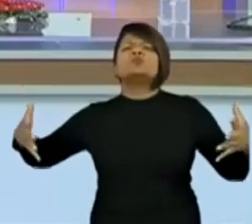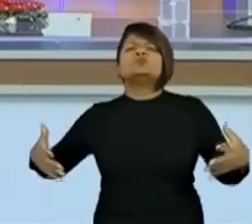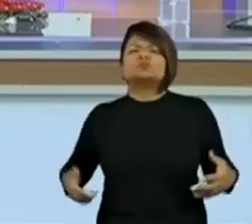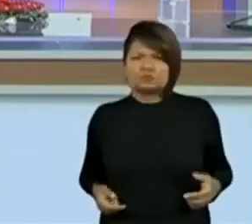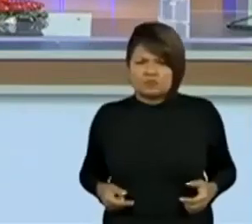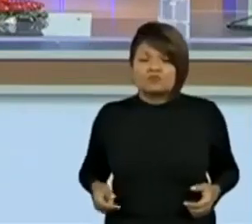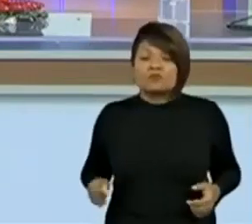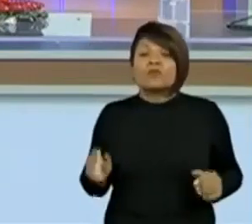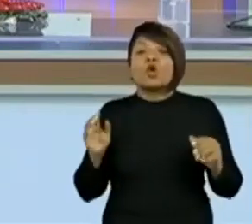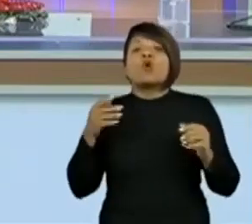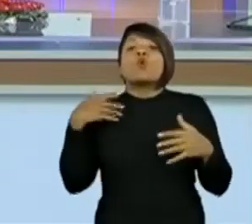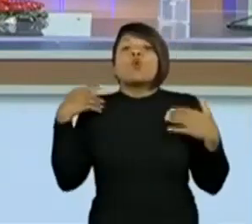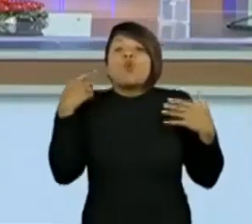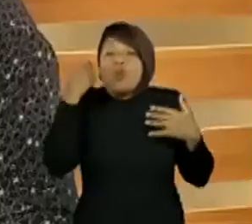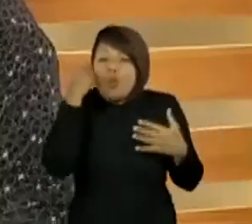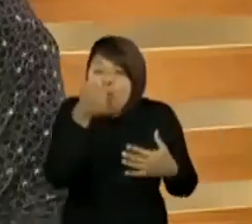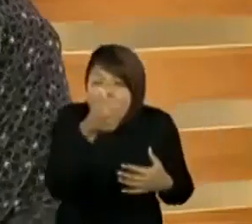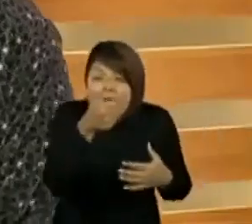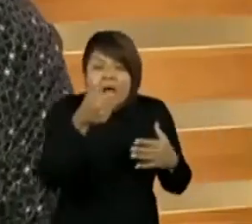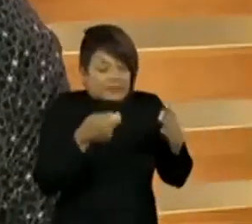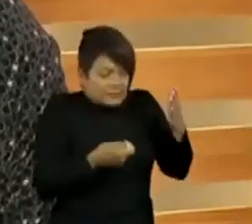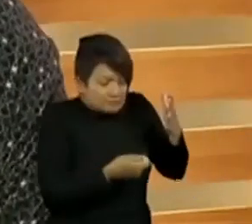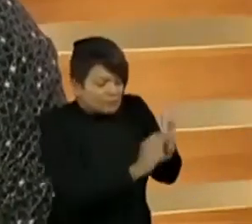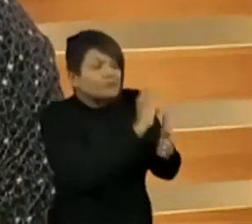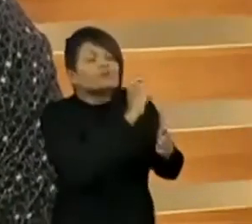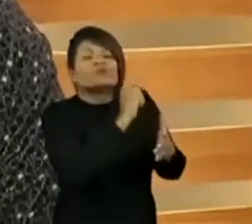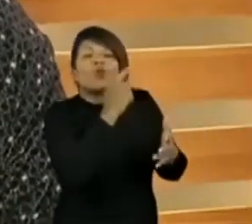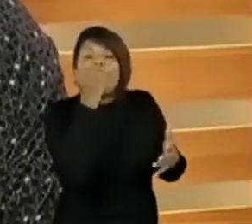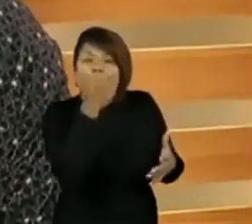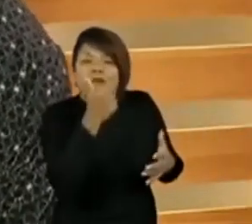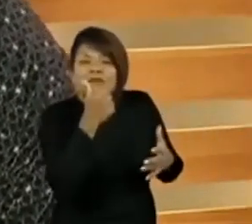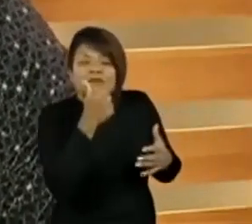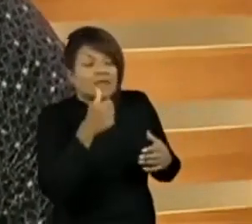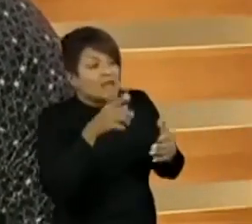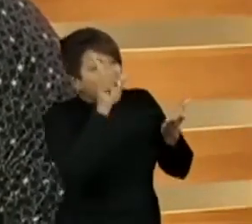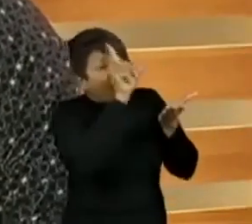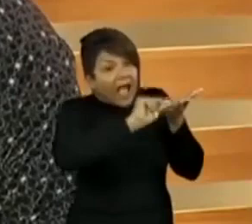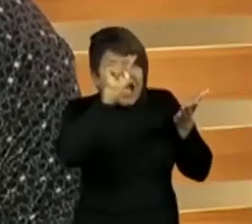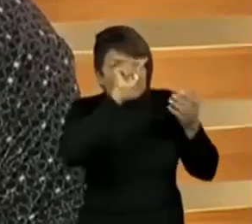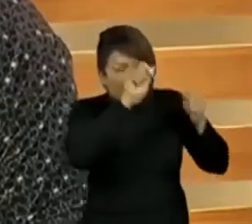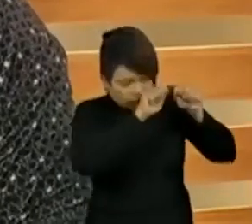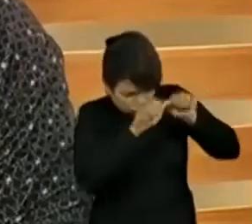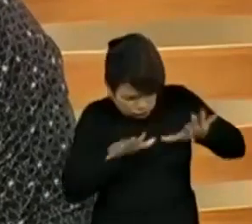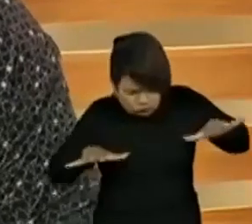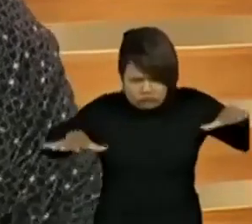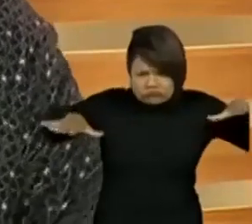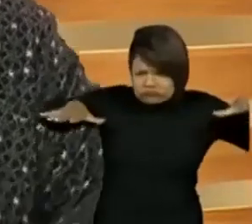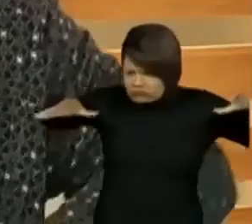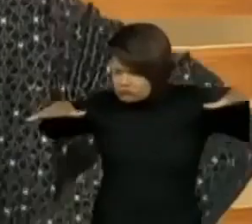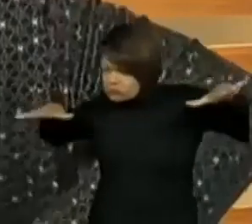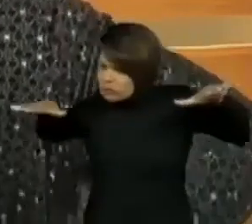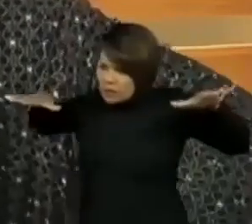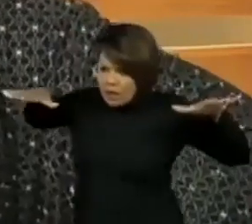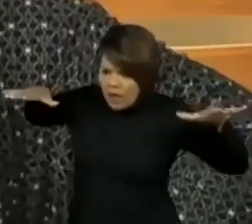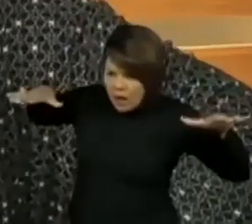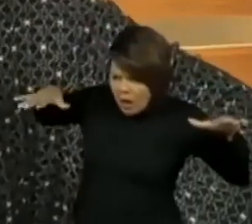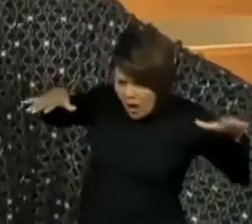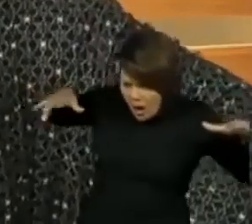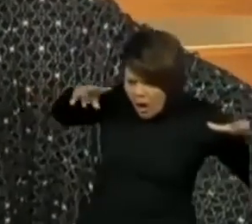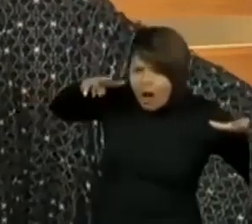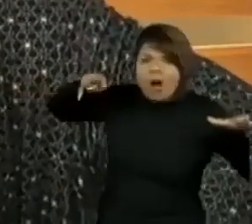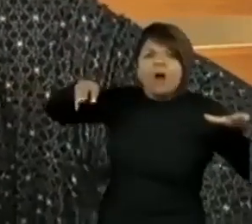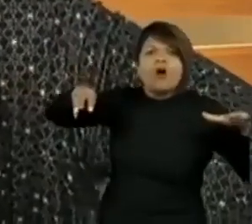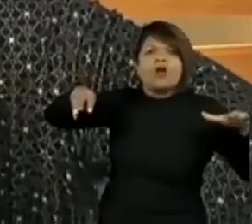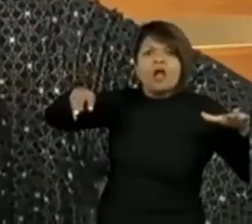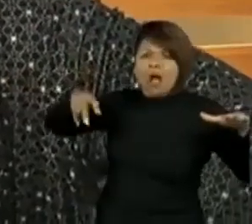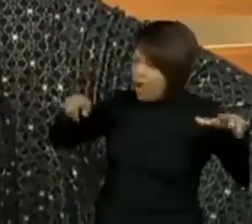Quando ele estava quase pronto, a grande águia veio vindo, olhou aquilo e disse: ah,